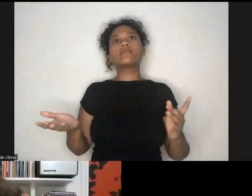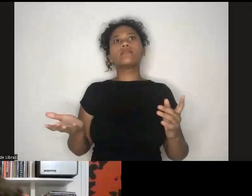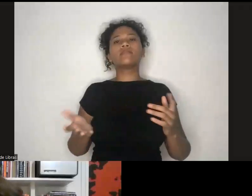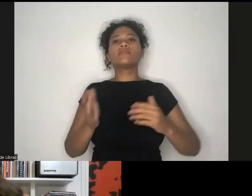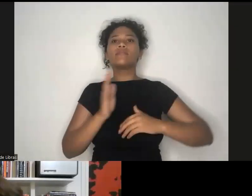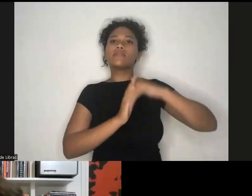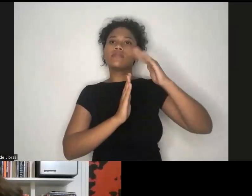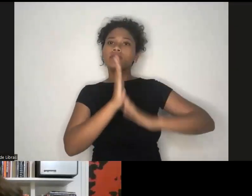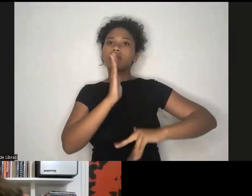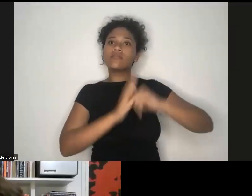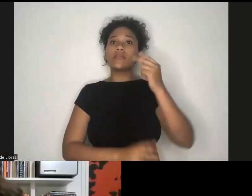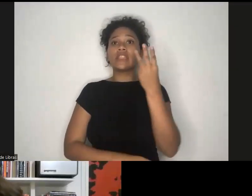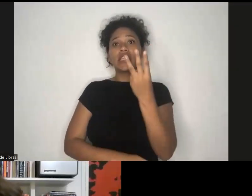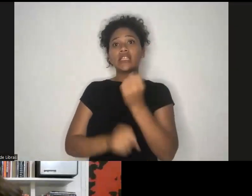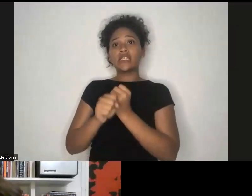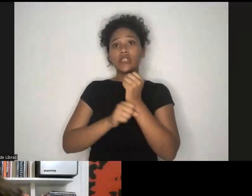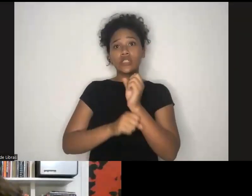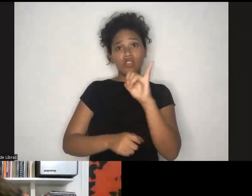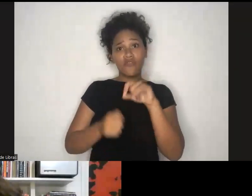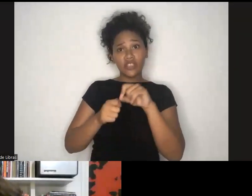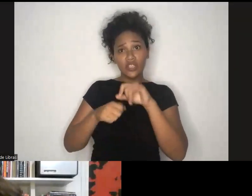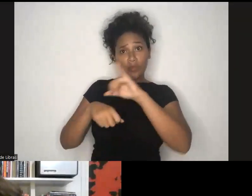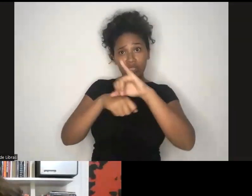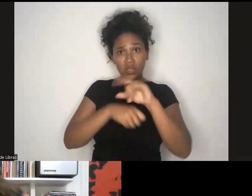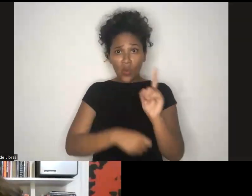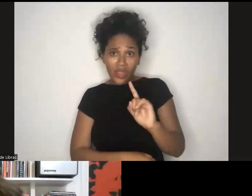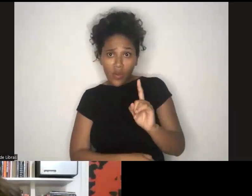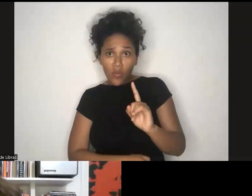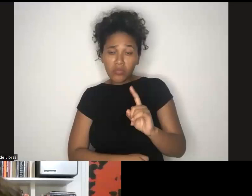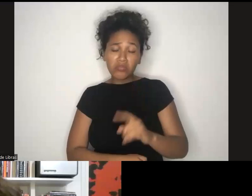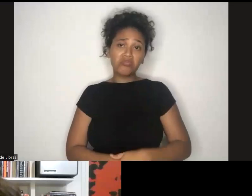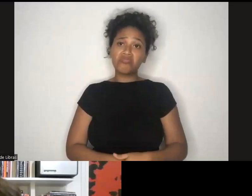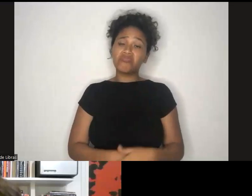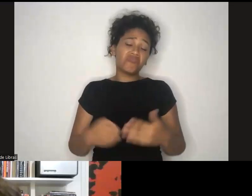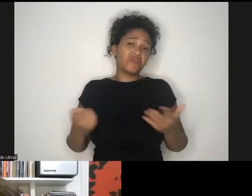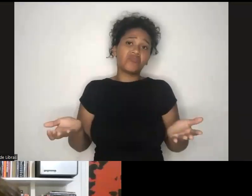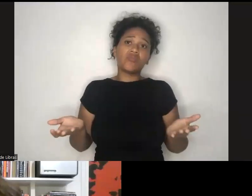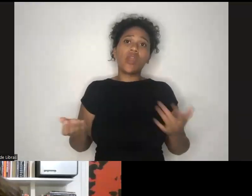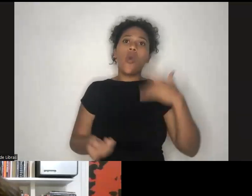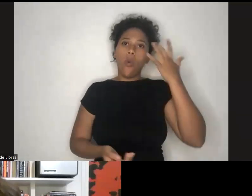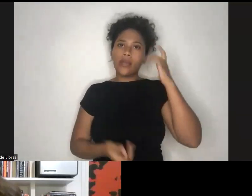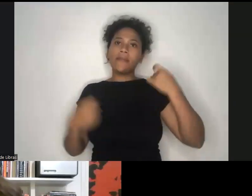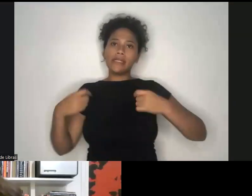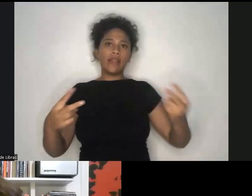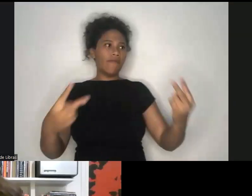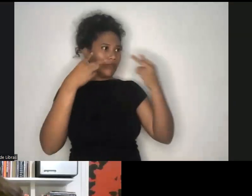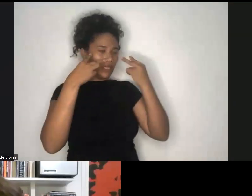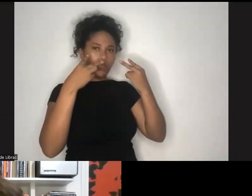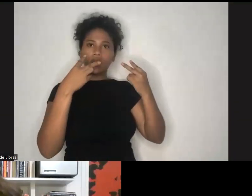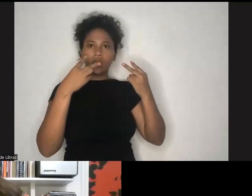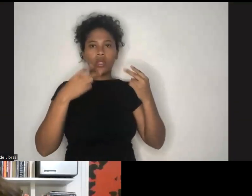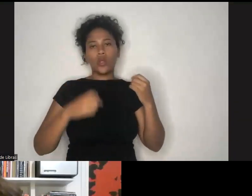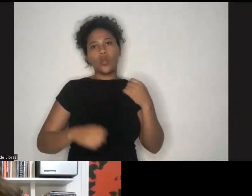três anos se eu fosse fazer uma exposição ou não entendeu eu acho que ela deve ser vista não tô dentro daquele hall